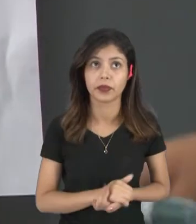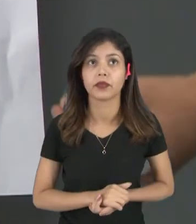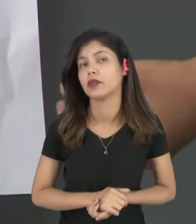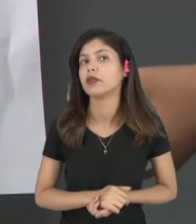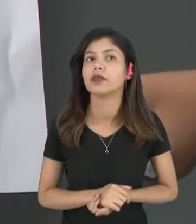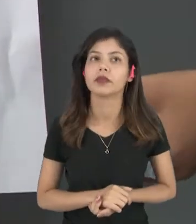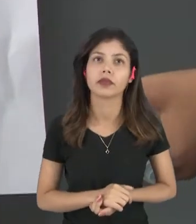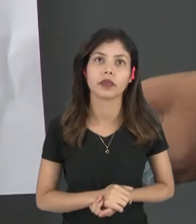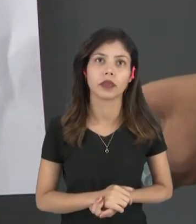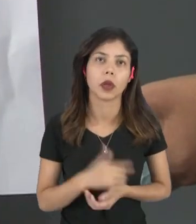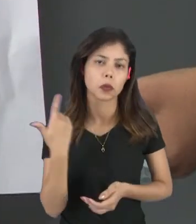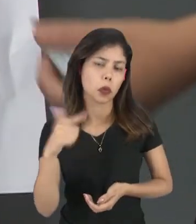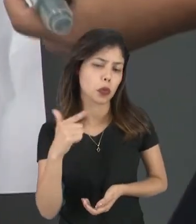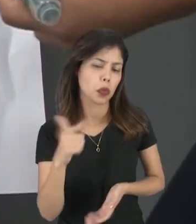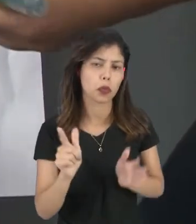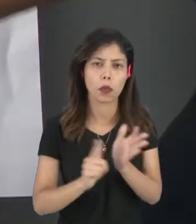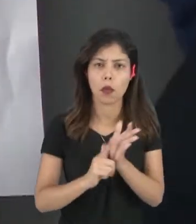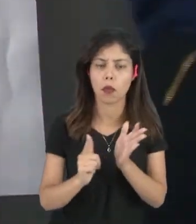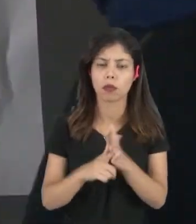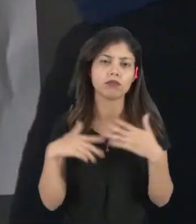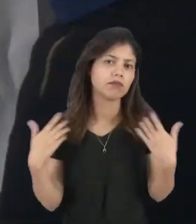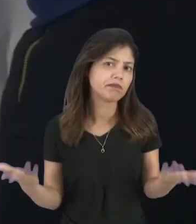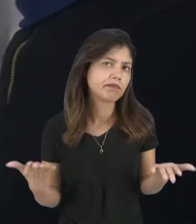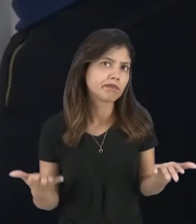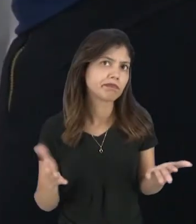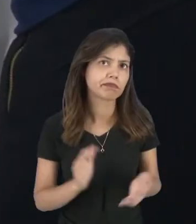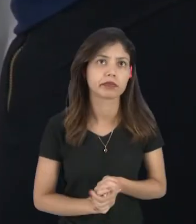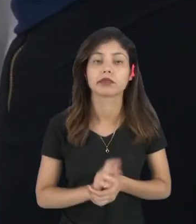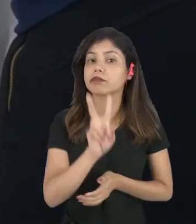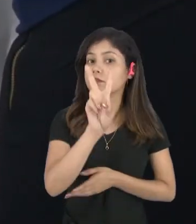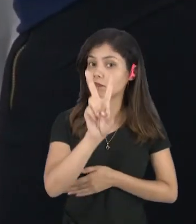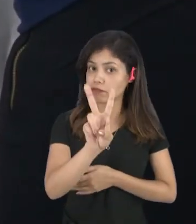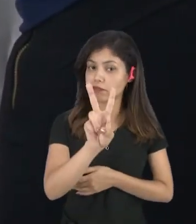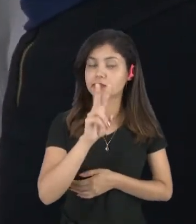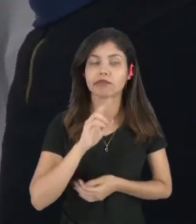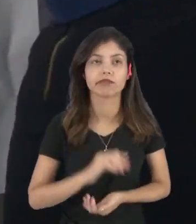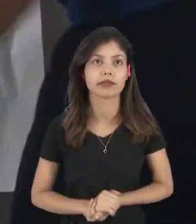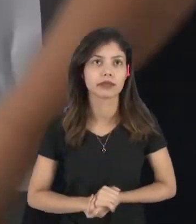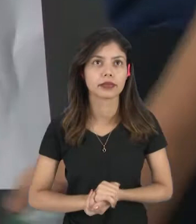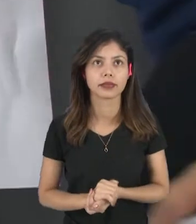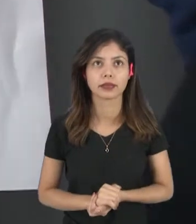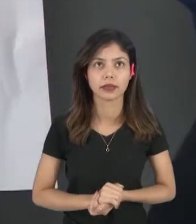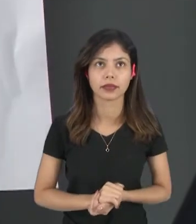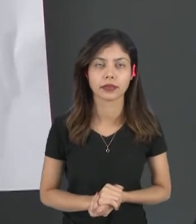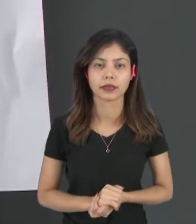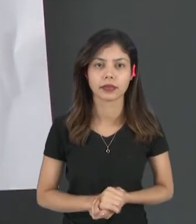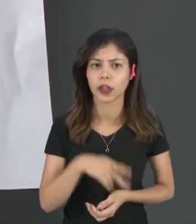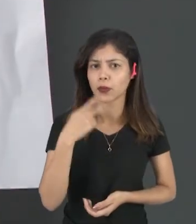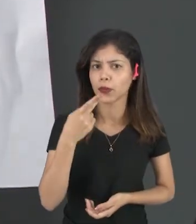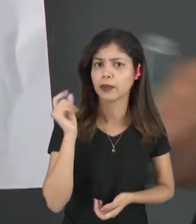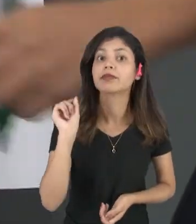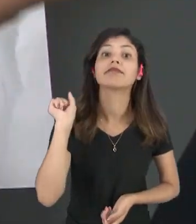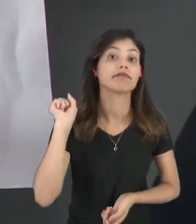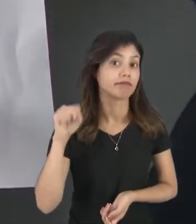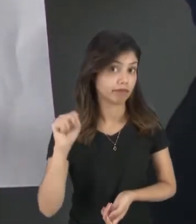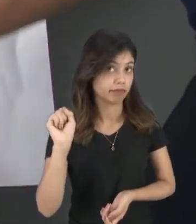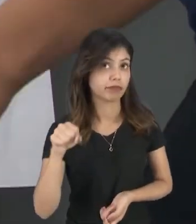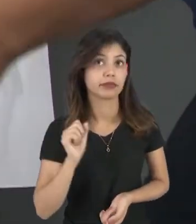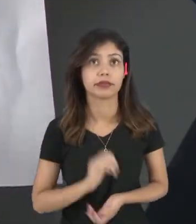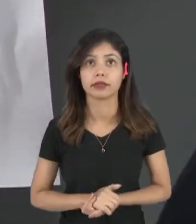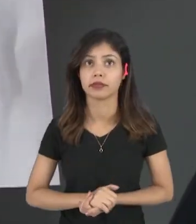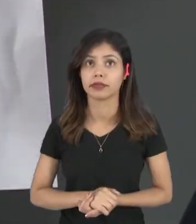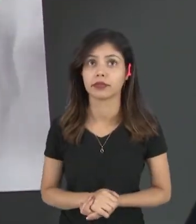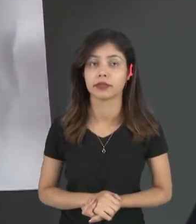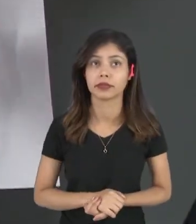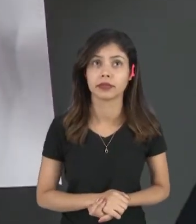hospital está sem papel. Verdadeiro? Verdadeiro. Tá falando sobre isso sim. E o efeito humorístico